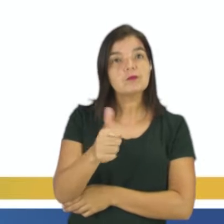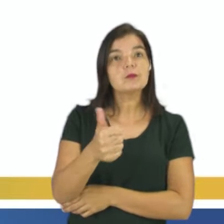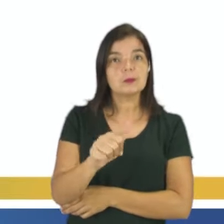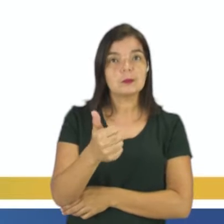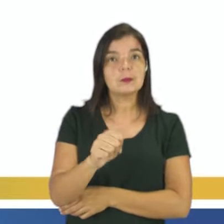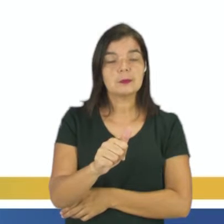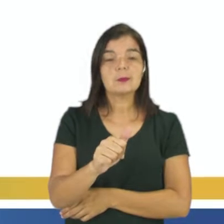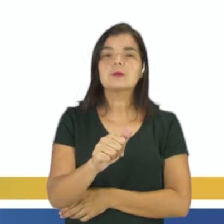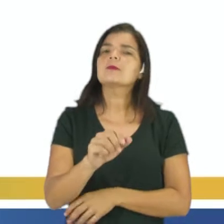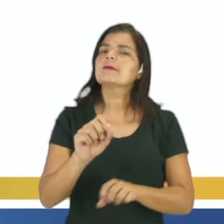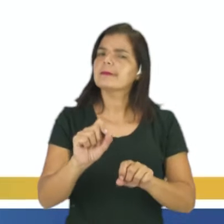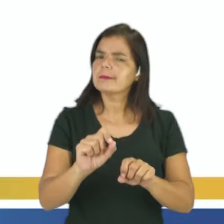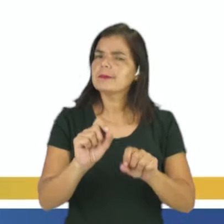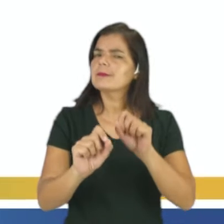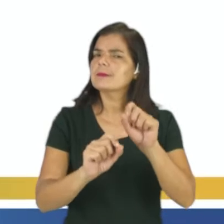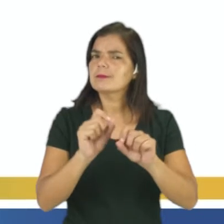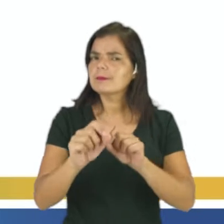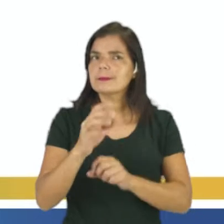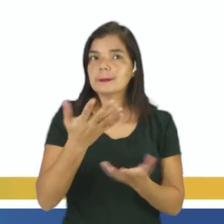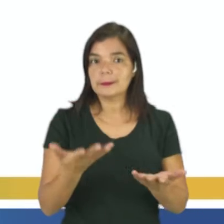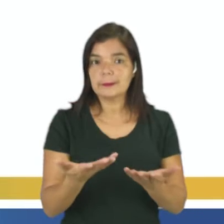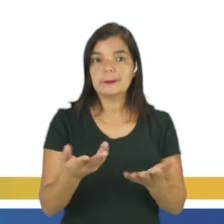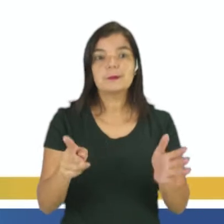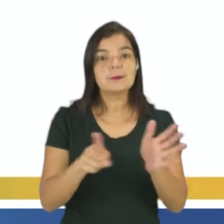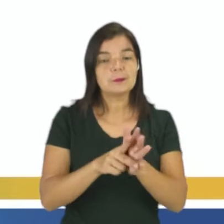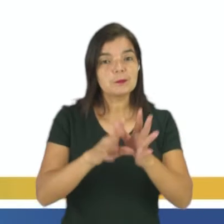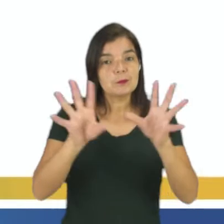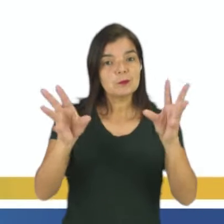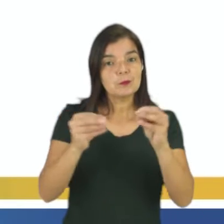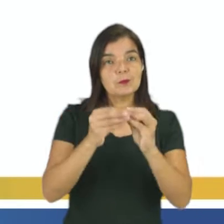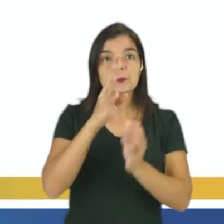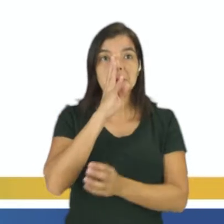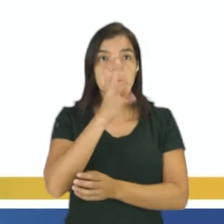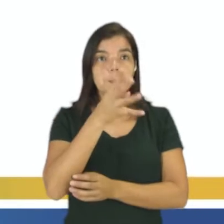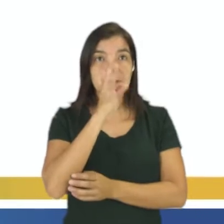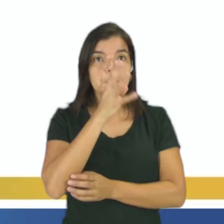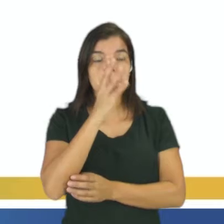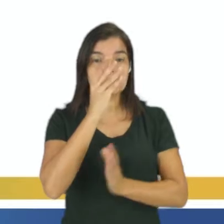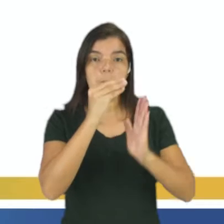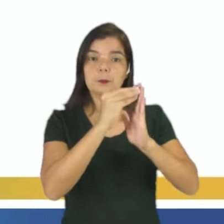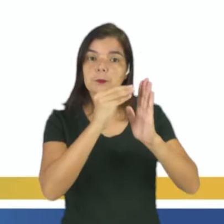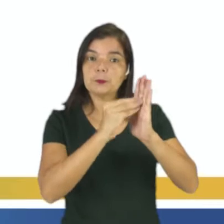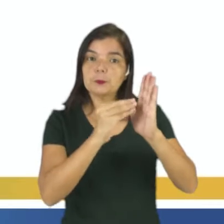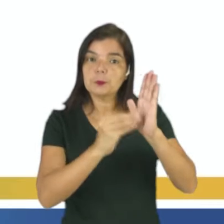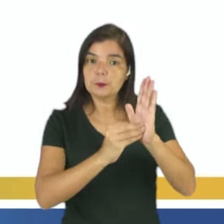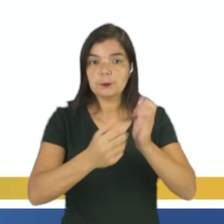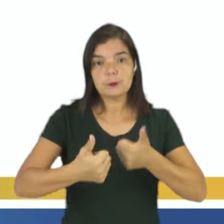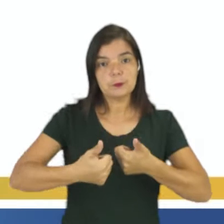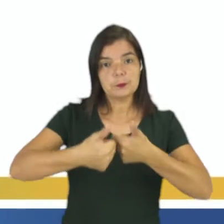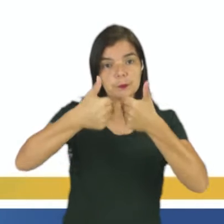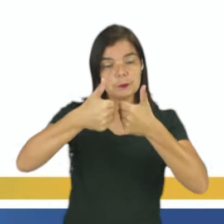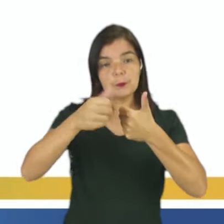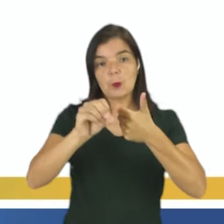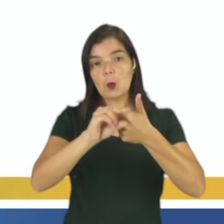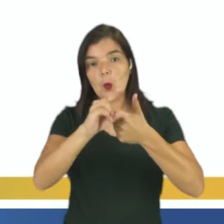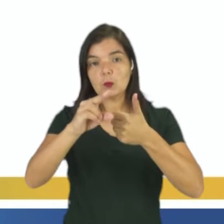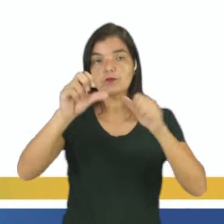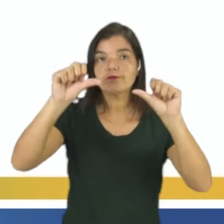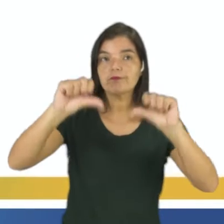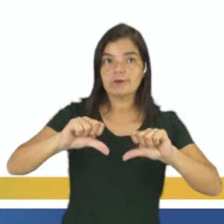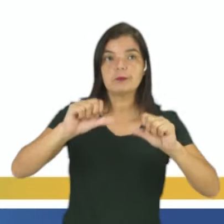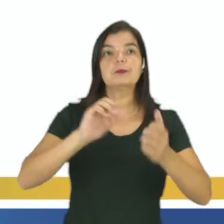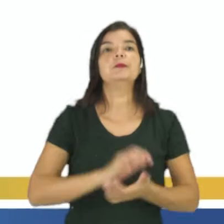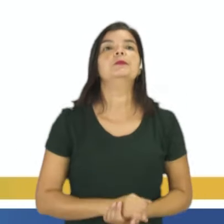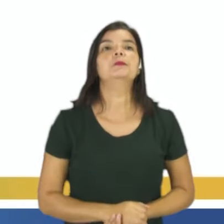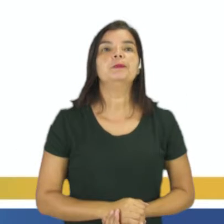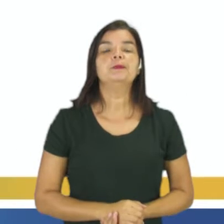tá, faz uma avaliação sobre ele, uma crítica apontando, portanto, seus aspectos positivos e